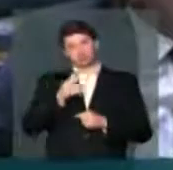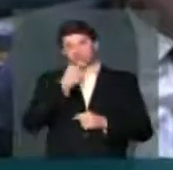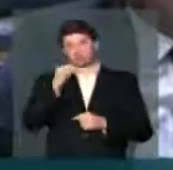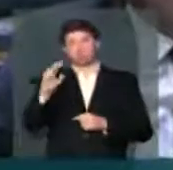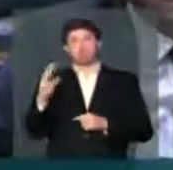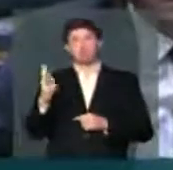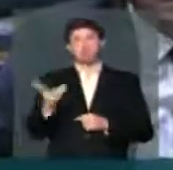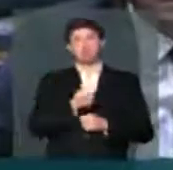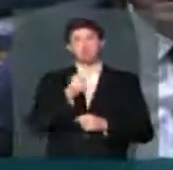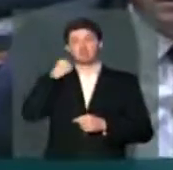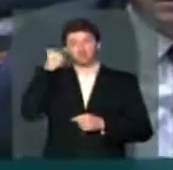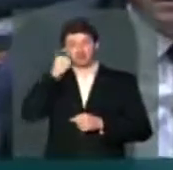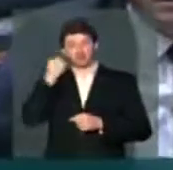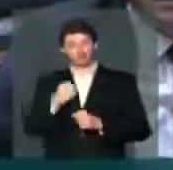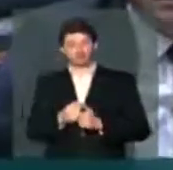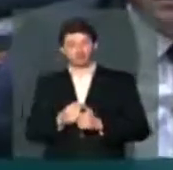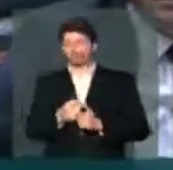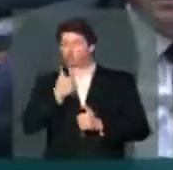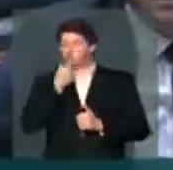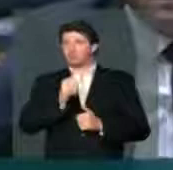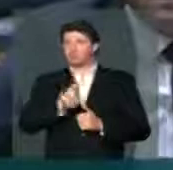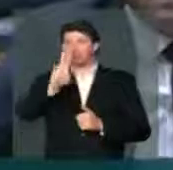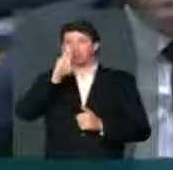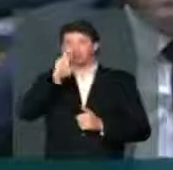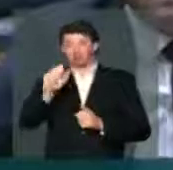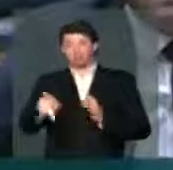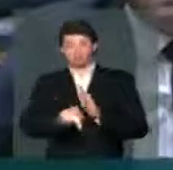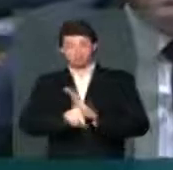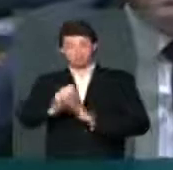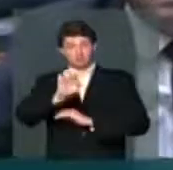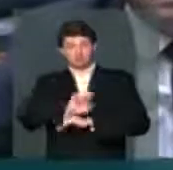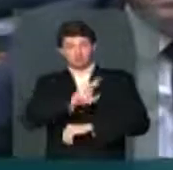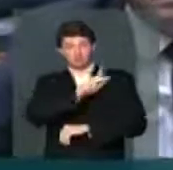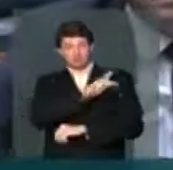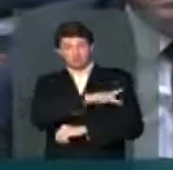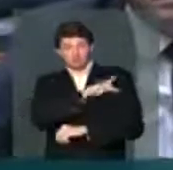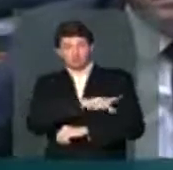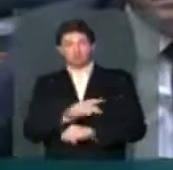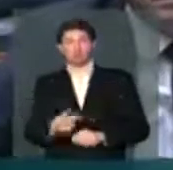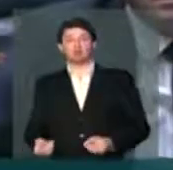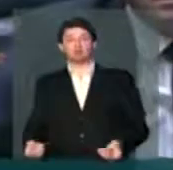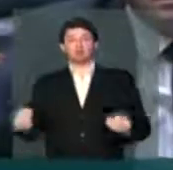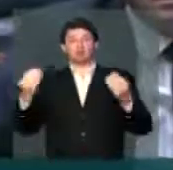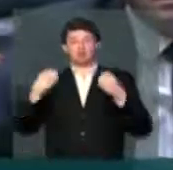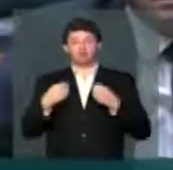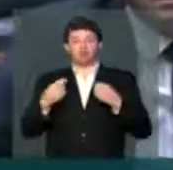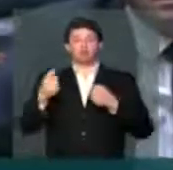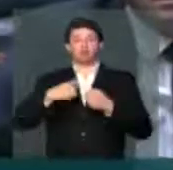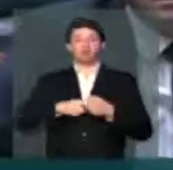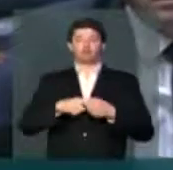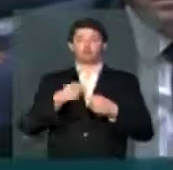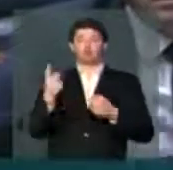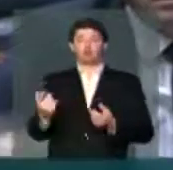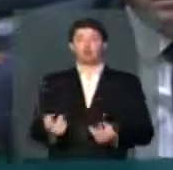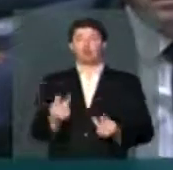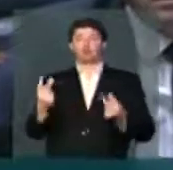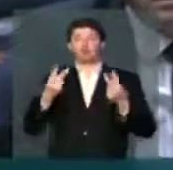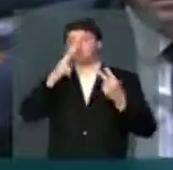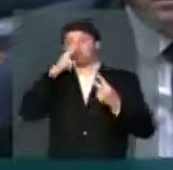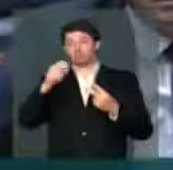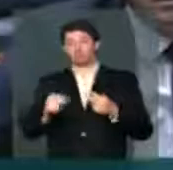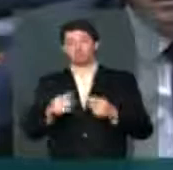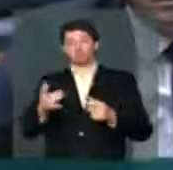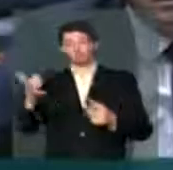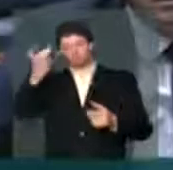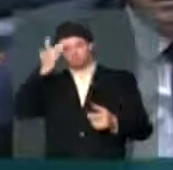grande senador, é um grande representante do Estado do Piauí e vem enriquecer aqui com a sua presença, com seu talento,